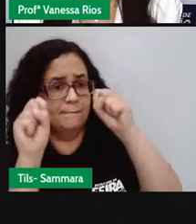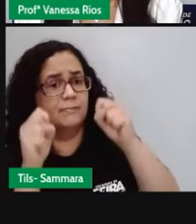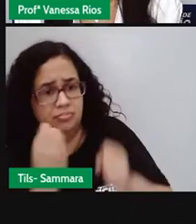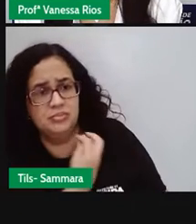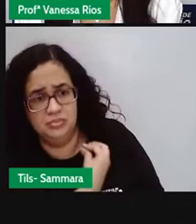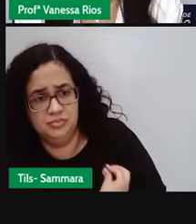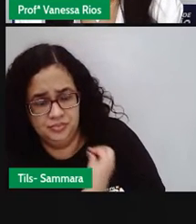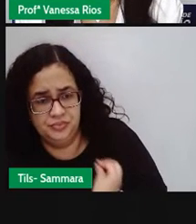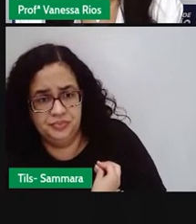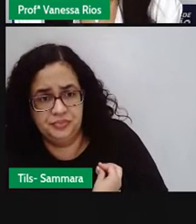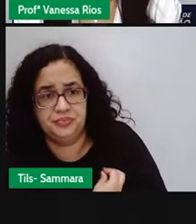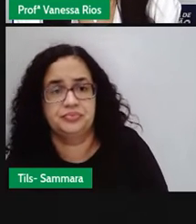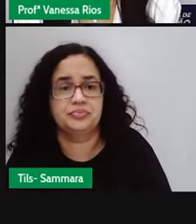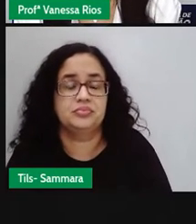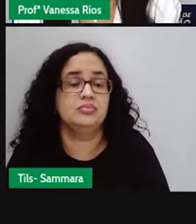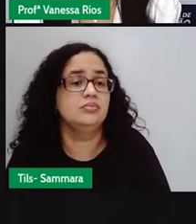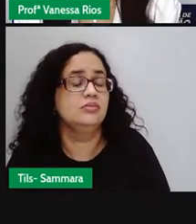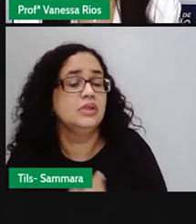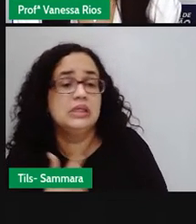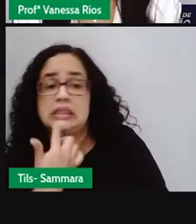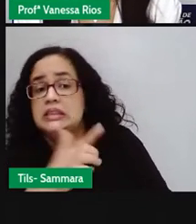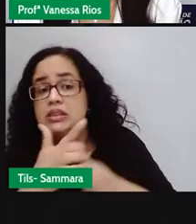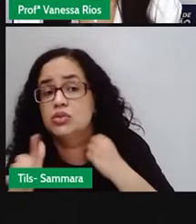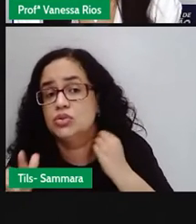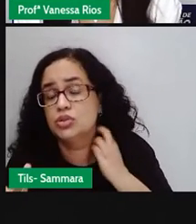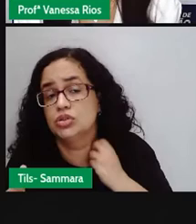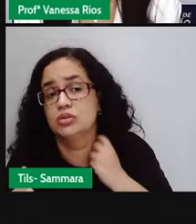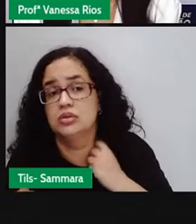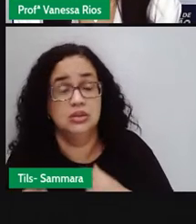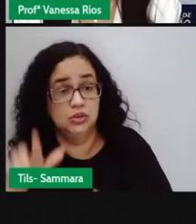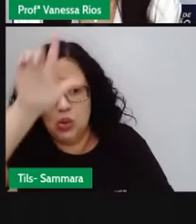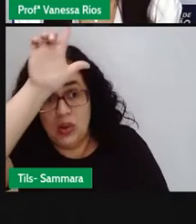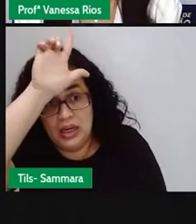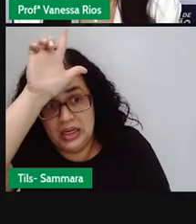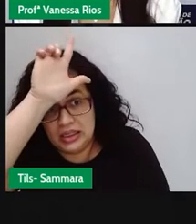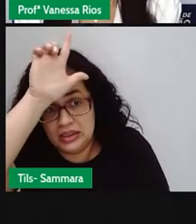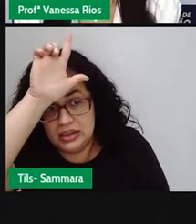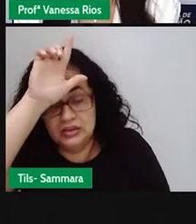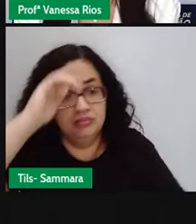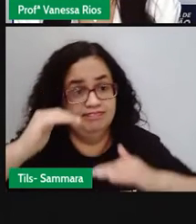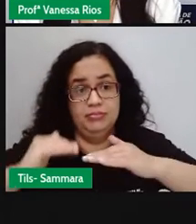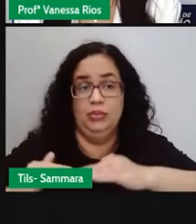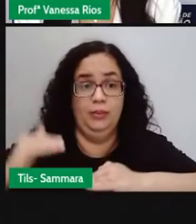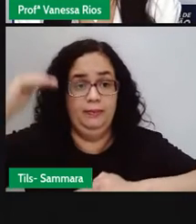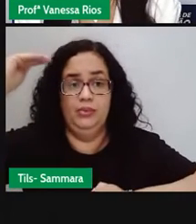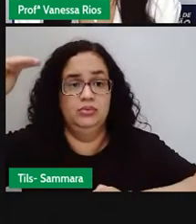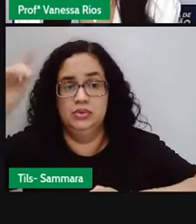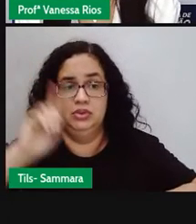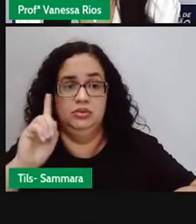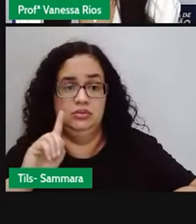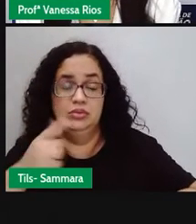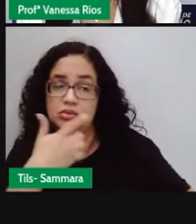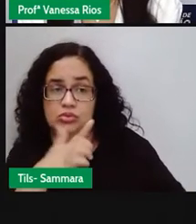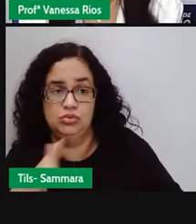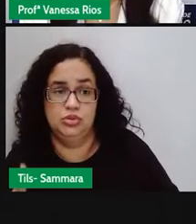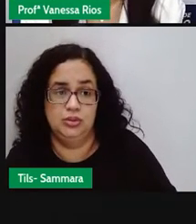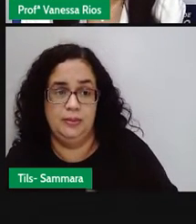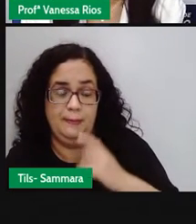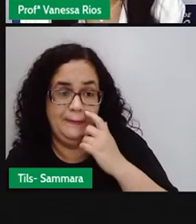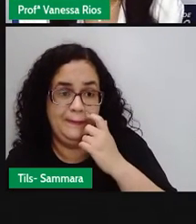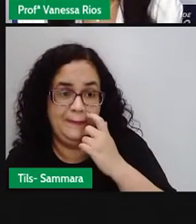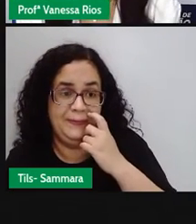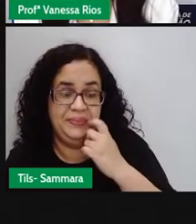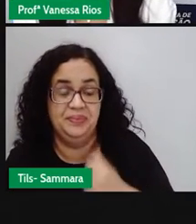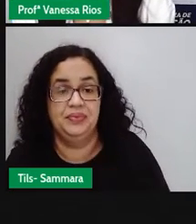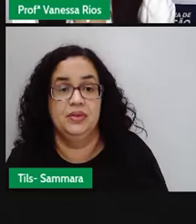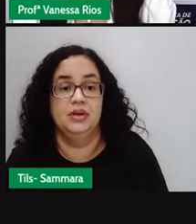podiam participar. Então, não existia aí uma liderança, né, ou alguém que fizesse as ações, que